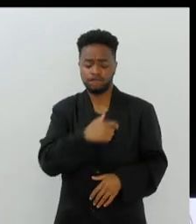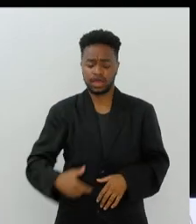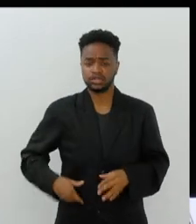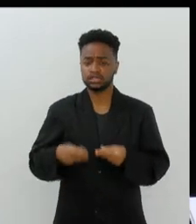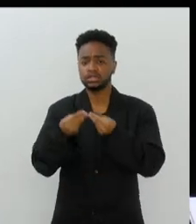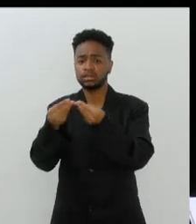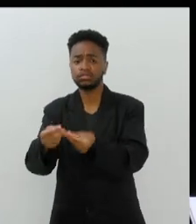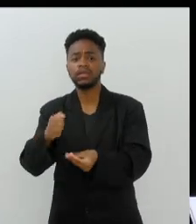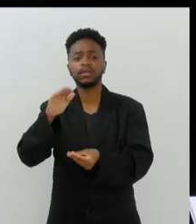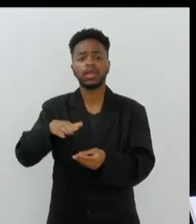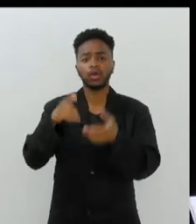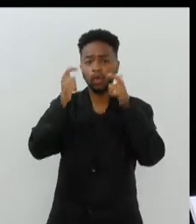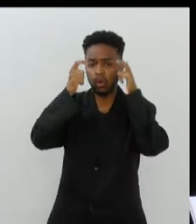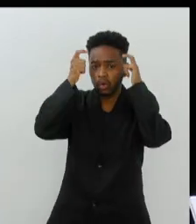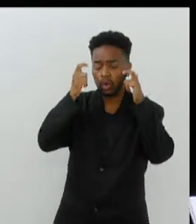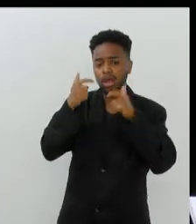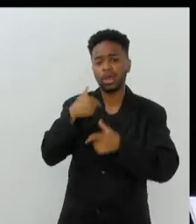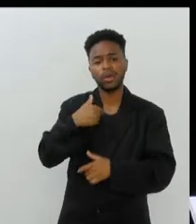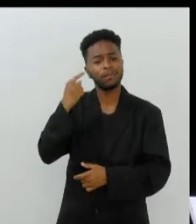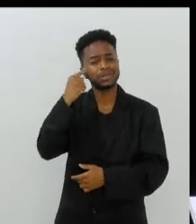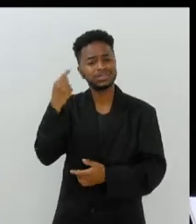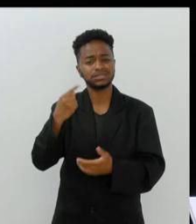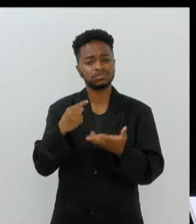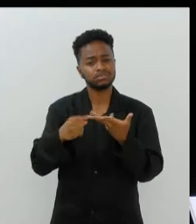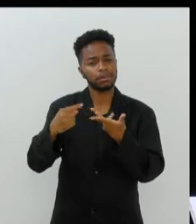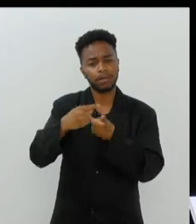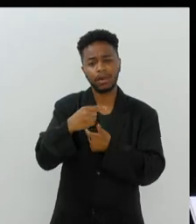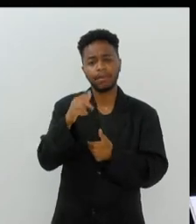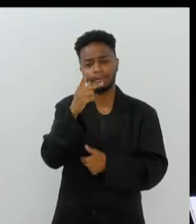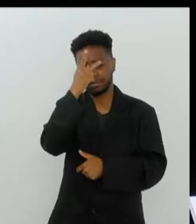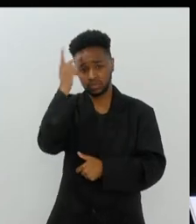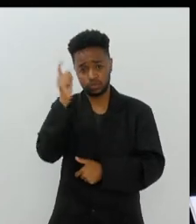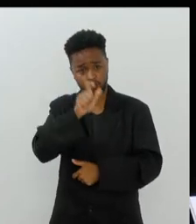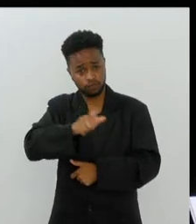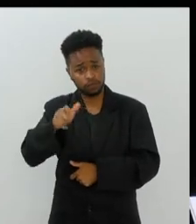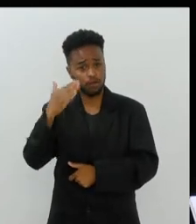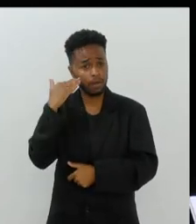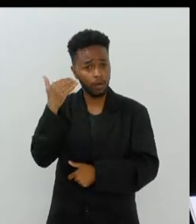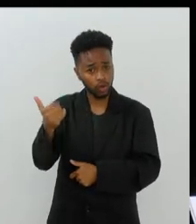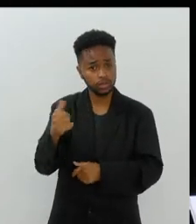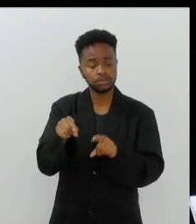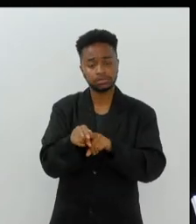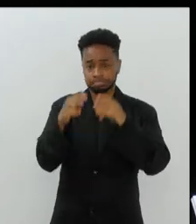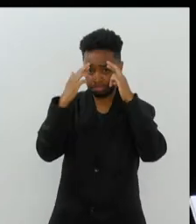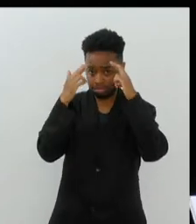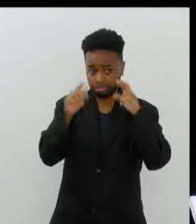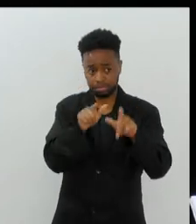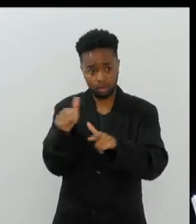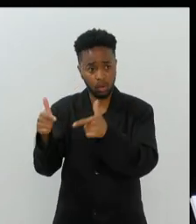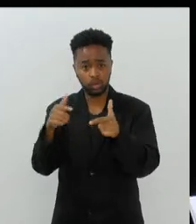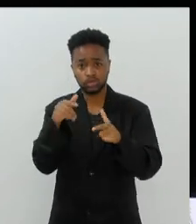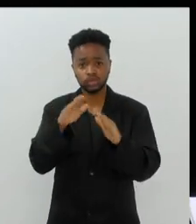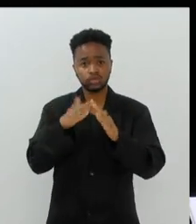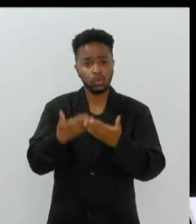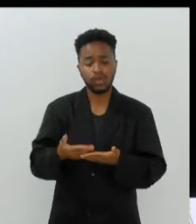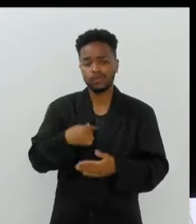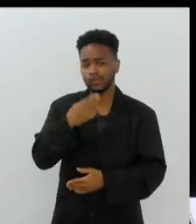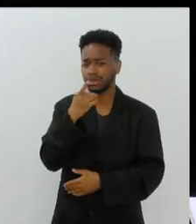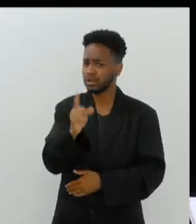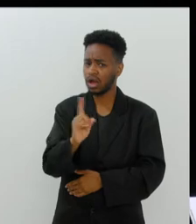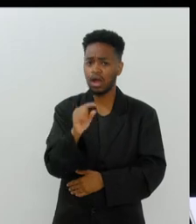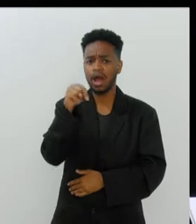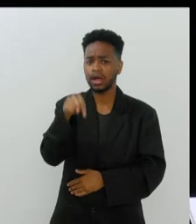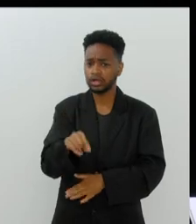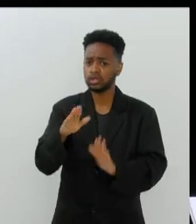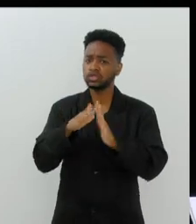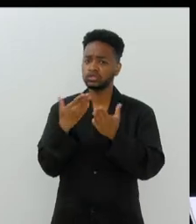você, quem vai botar coroa em você... E me veio um monte de nomes de rainhas famosas e respeitadas em outras escolas. Eu falei, não, gente,